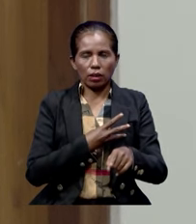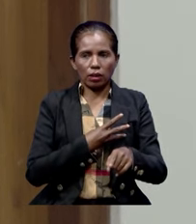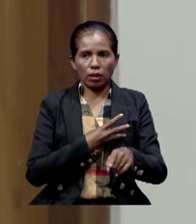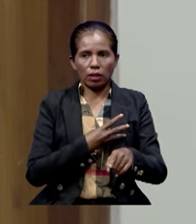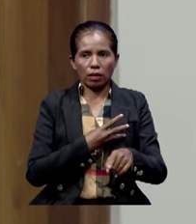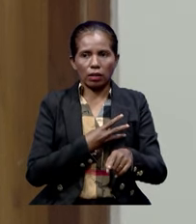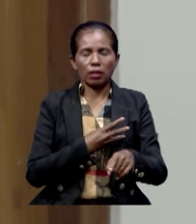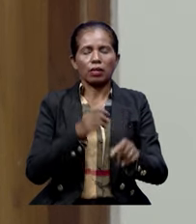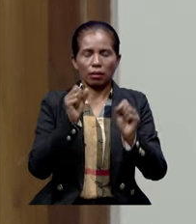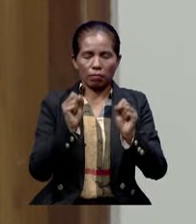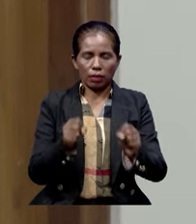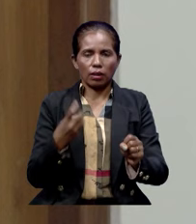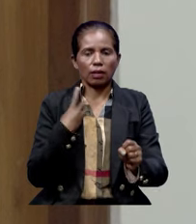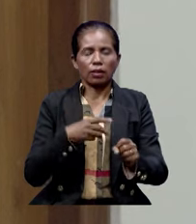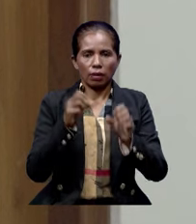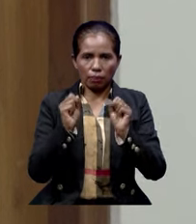itlep.